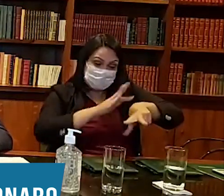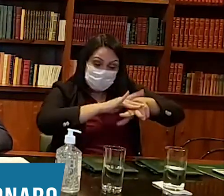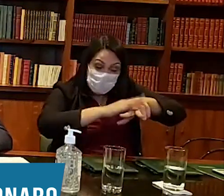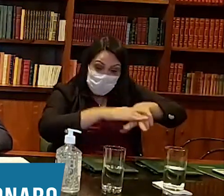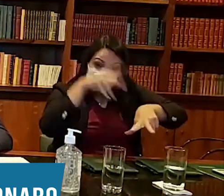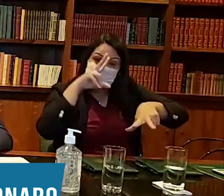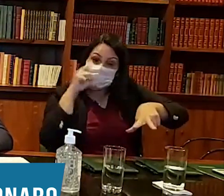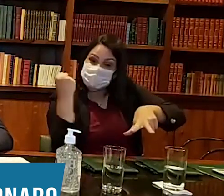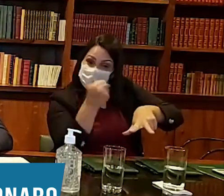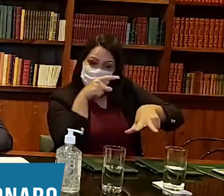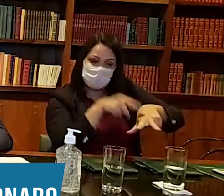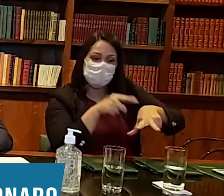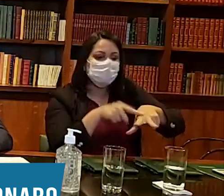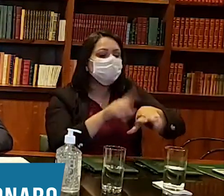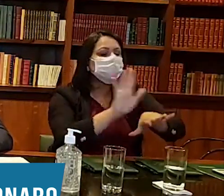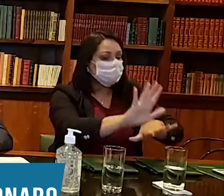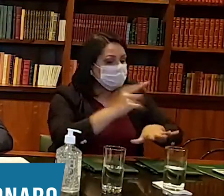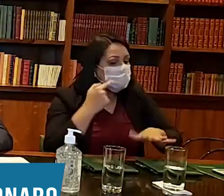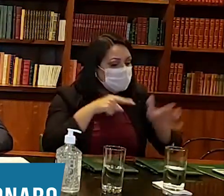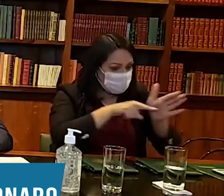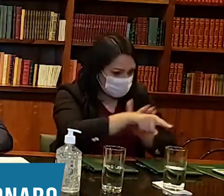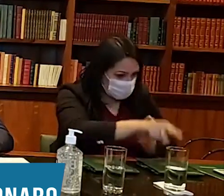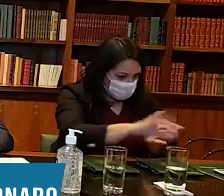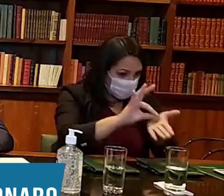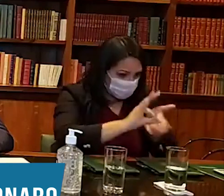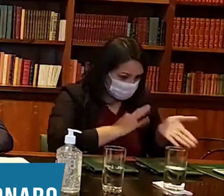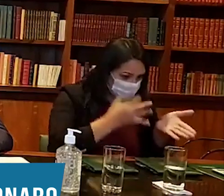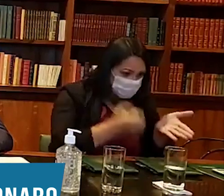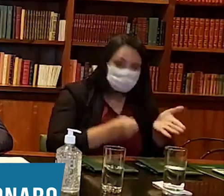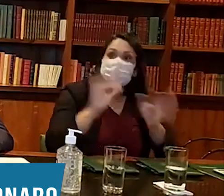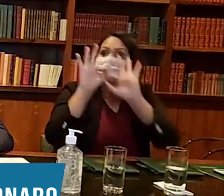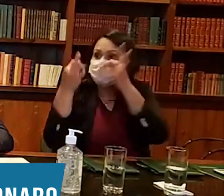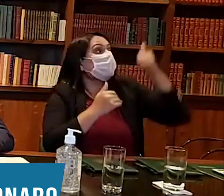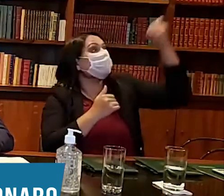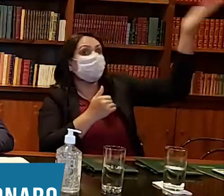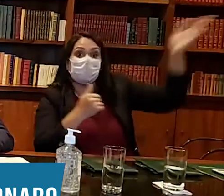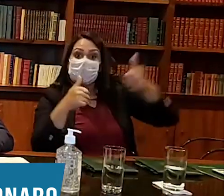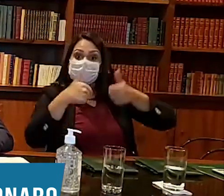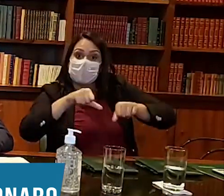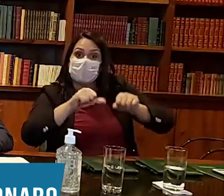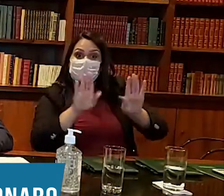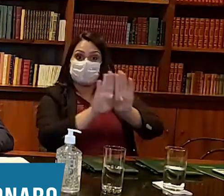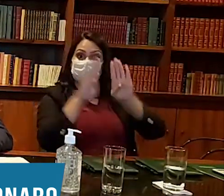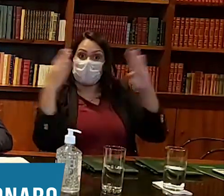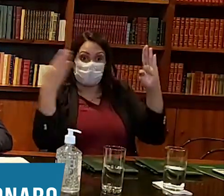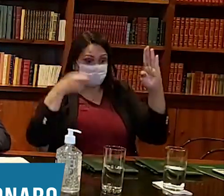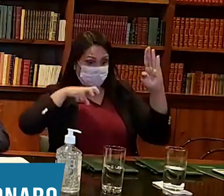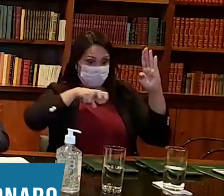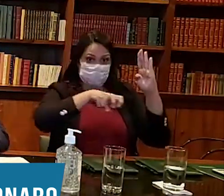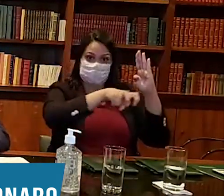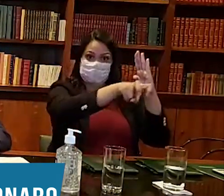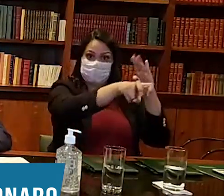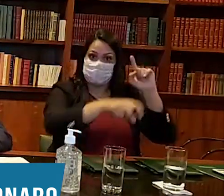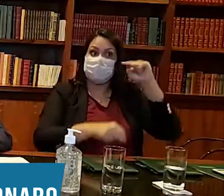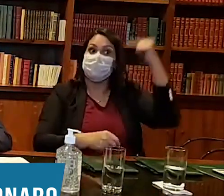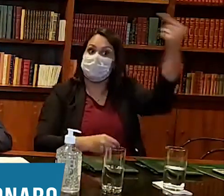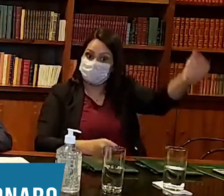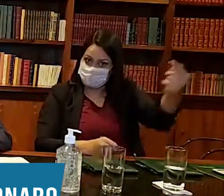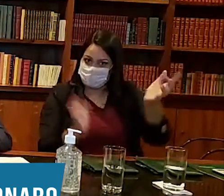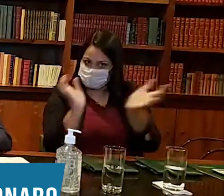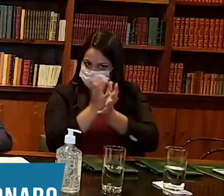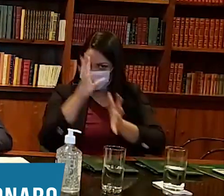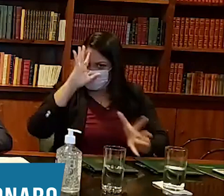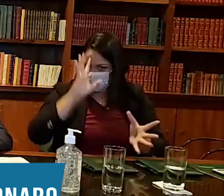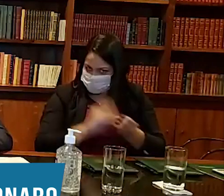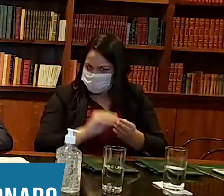com o paciente ou com o familiar e estão sendo aplicados aqui. Ó. Eu fui questionado pela imprensa ali fora, essa imprensa,